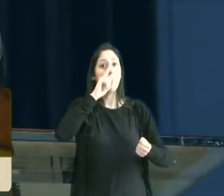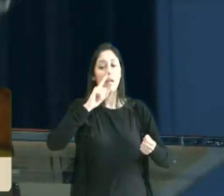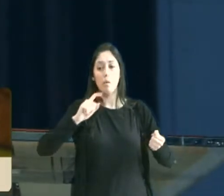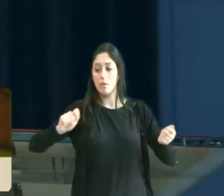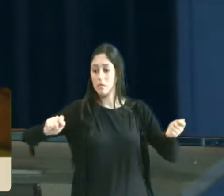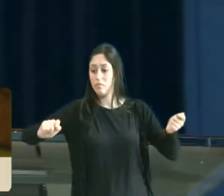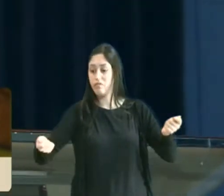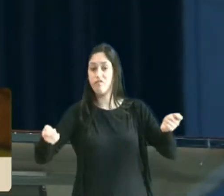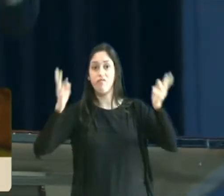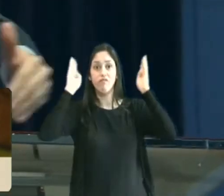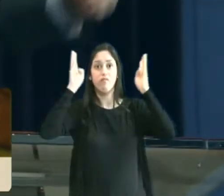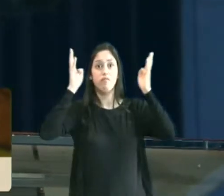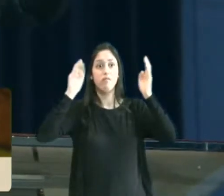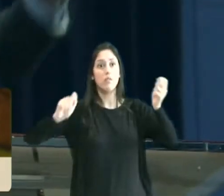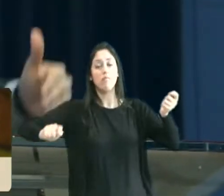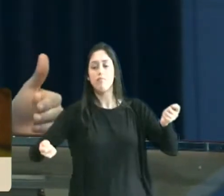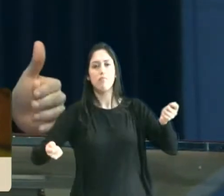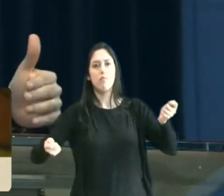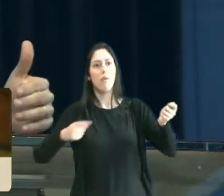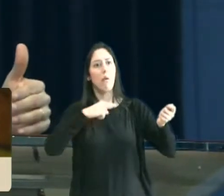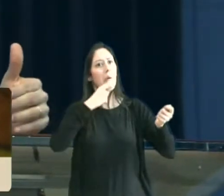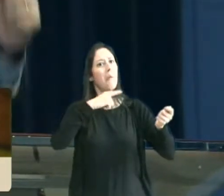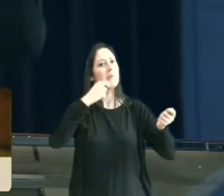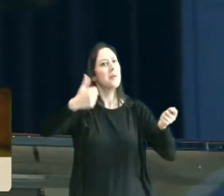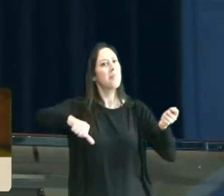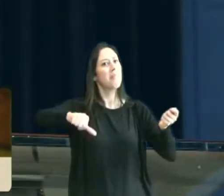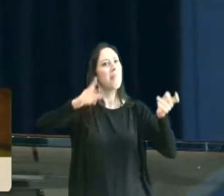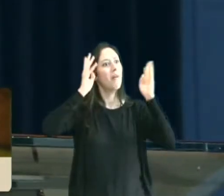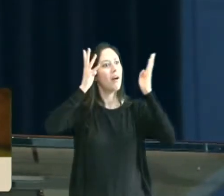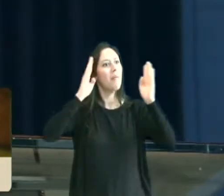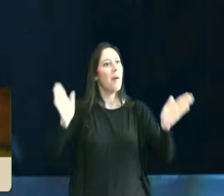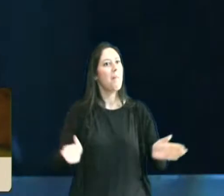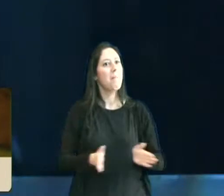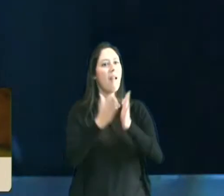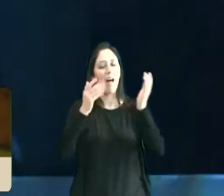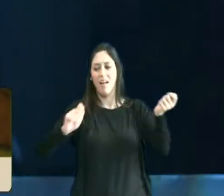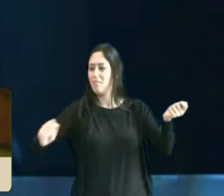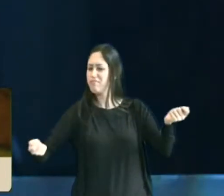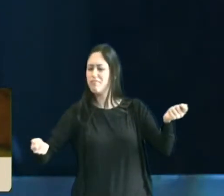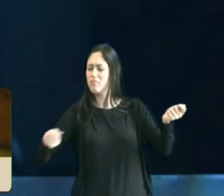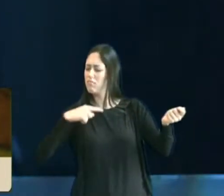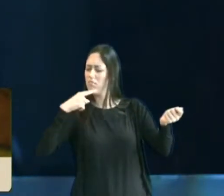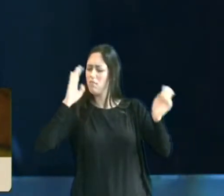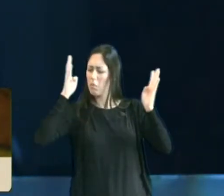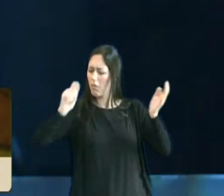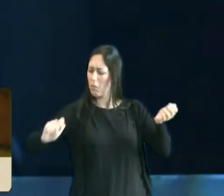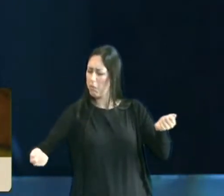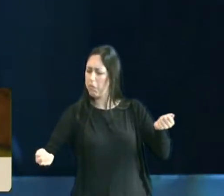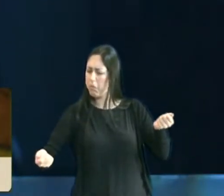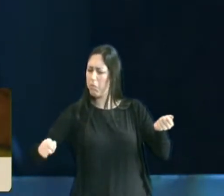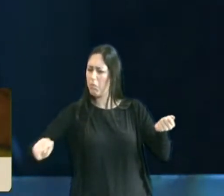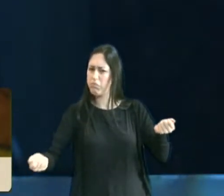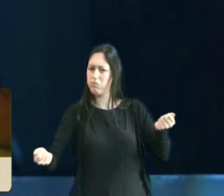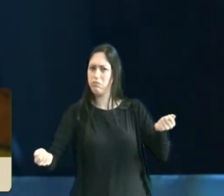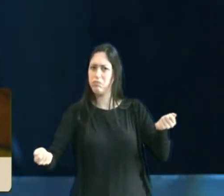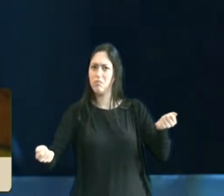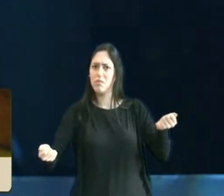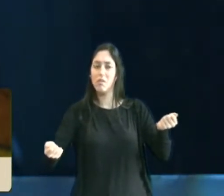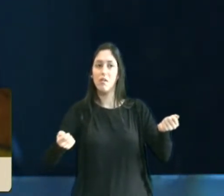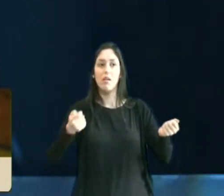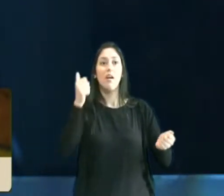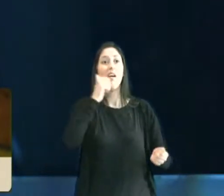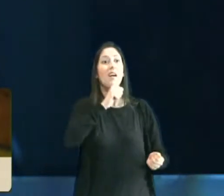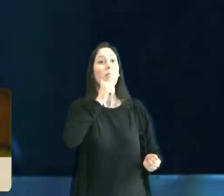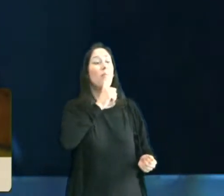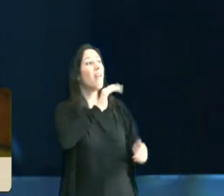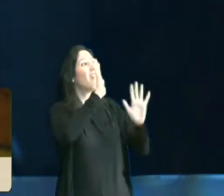mas naquele dia o caminhão morreu. E a mulher chegou e ele abriu a janela e viram um menino. Ele falou, Deus